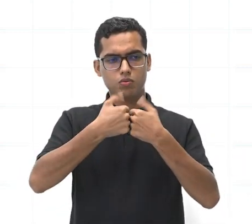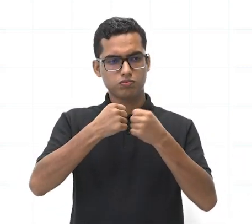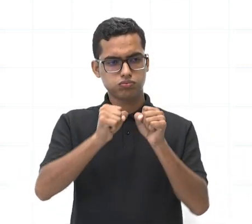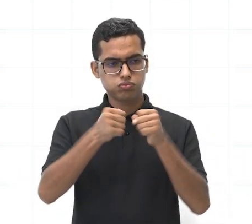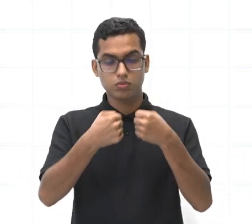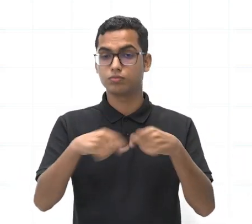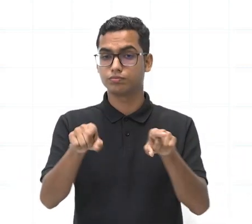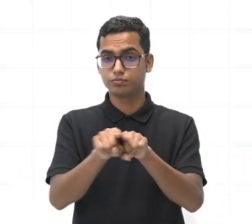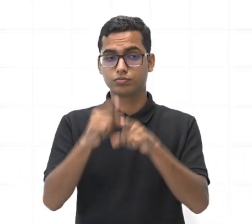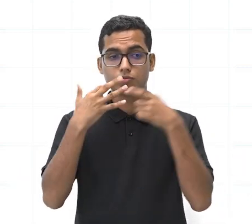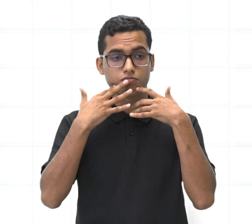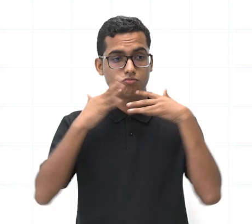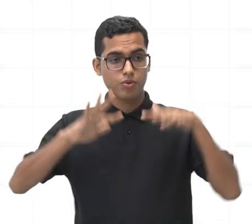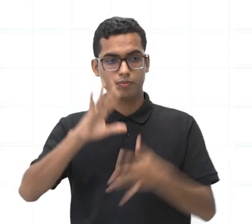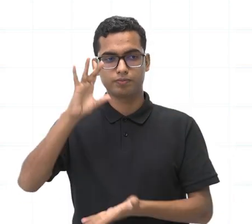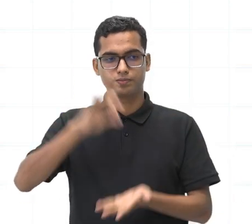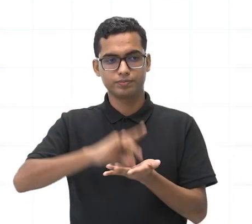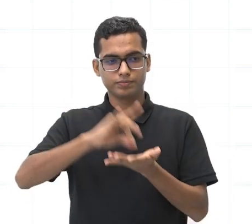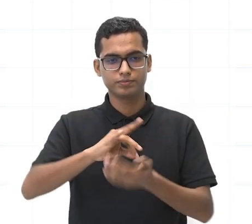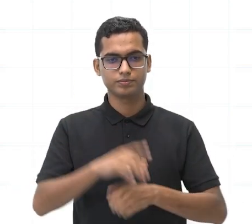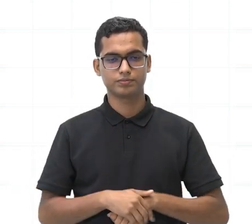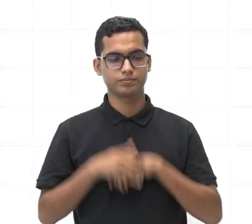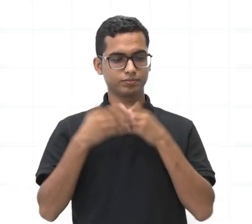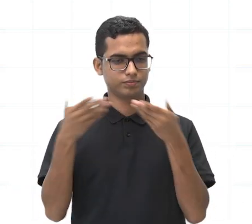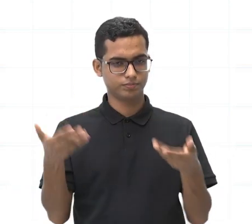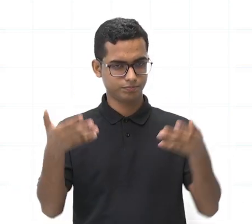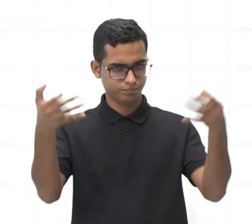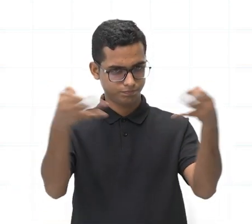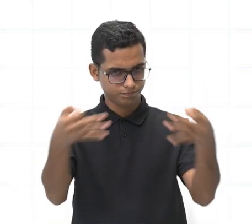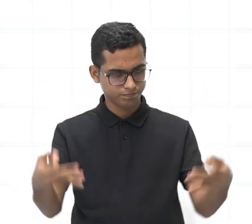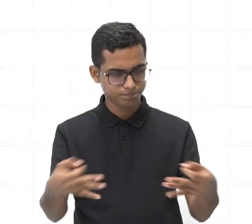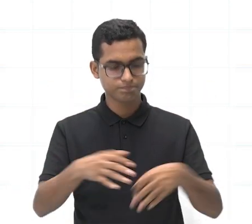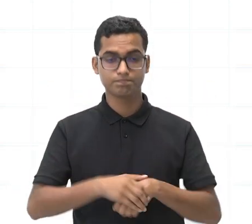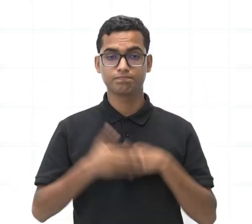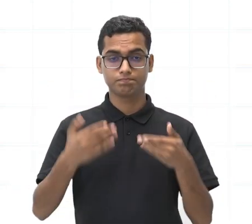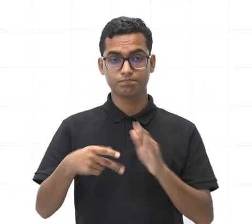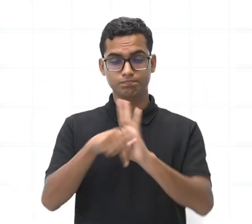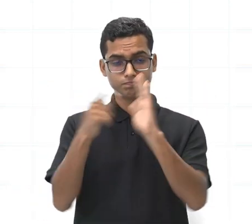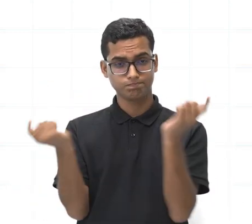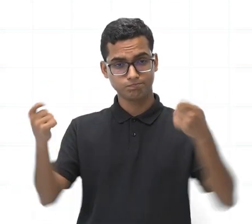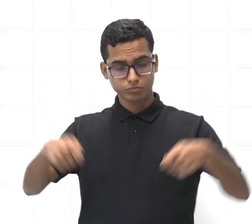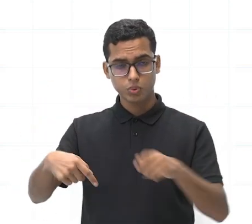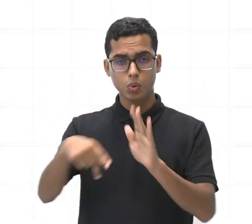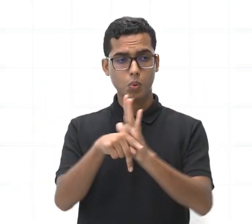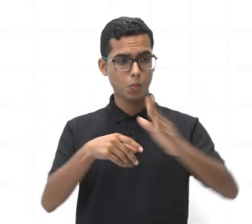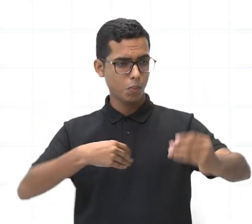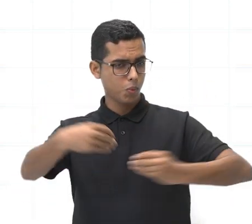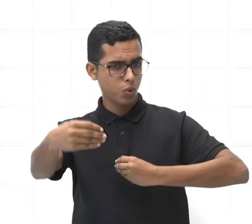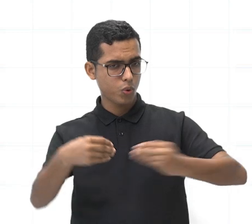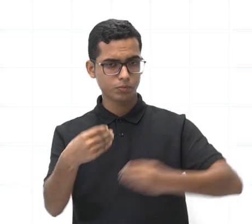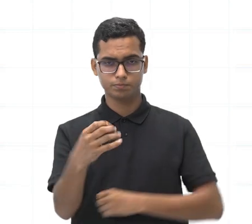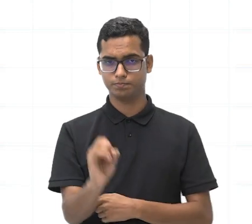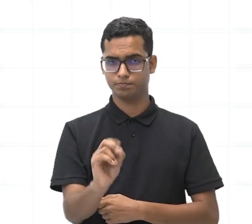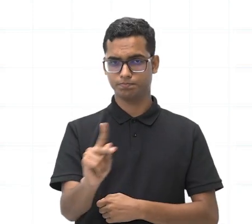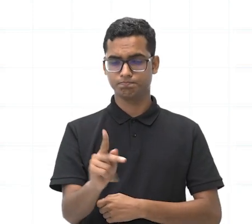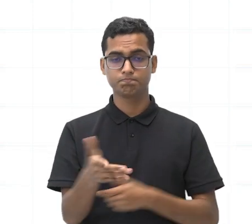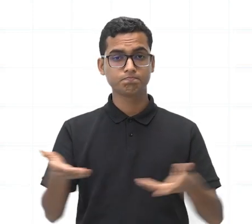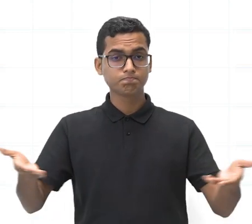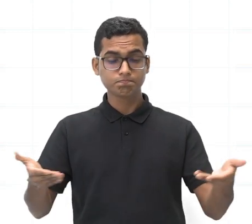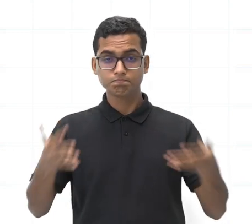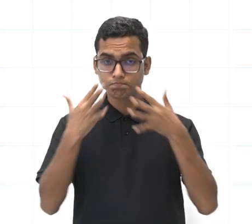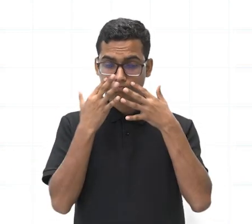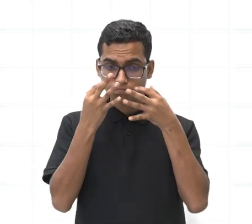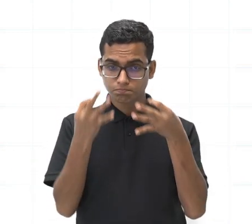natural. Perfeito? Bom, essa é a capacidade física da flexibilidade. E aí eu